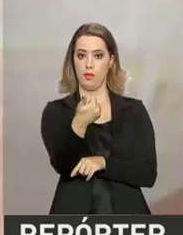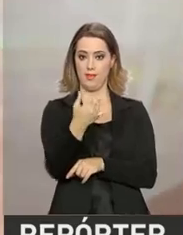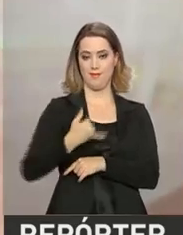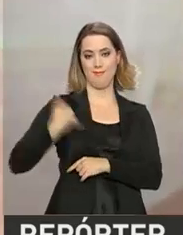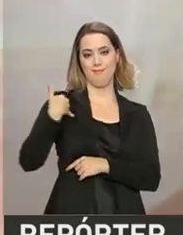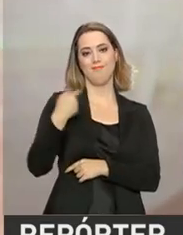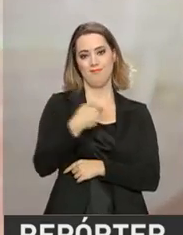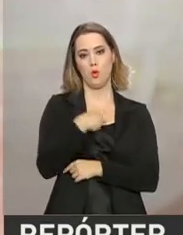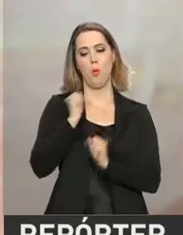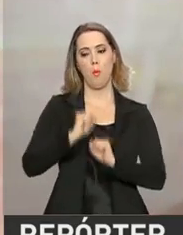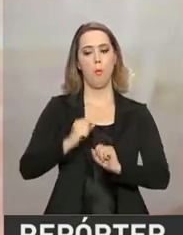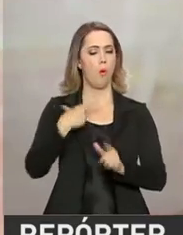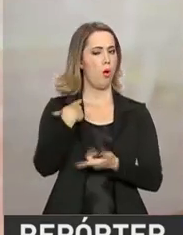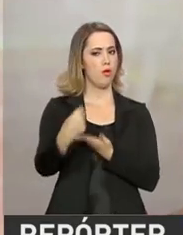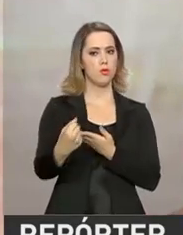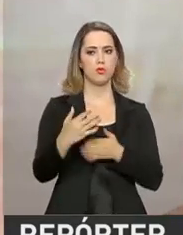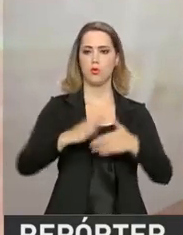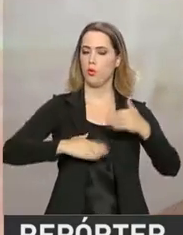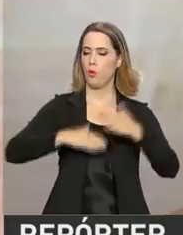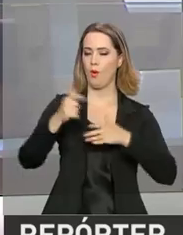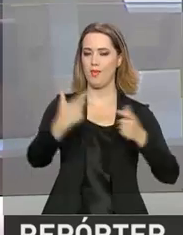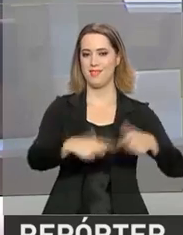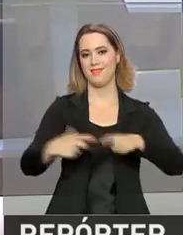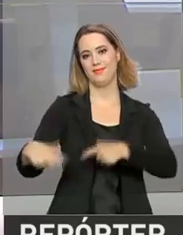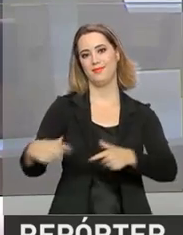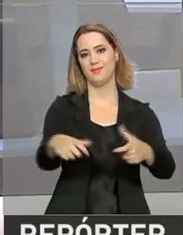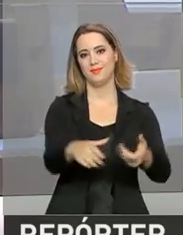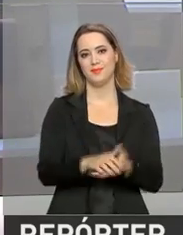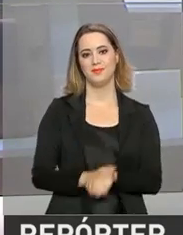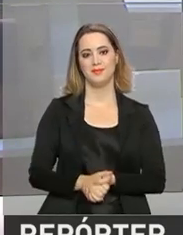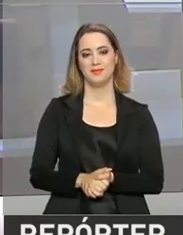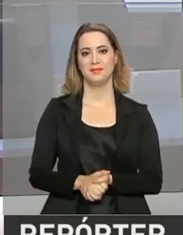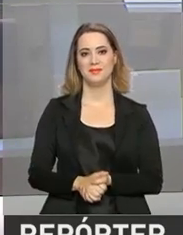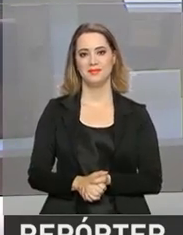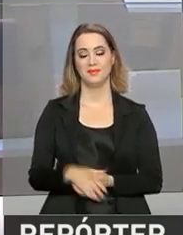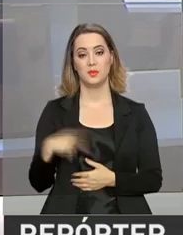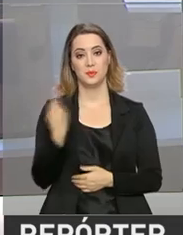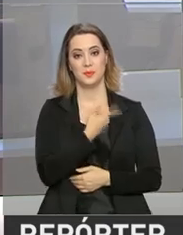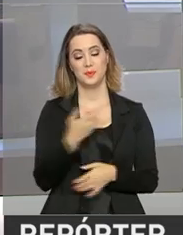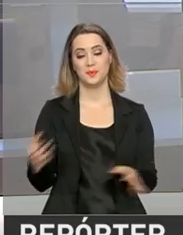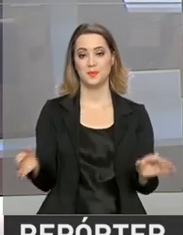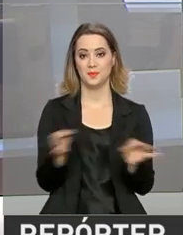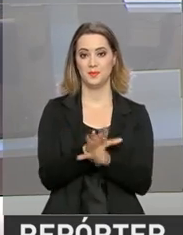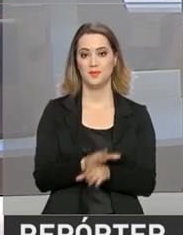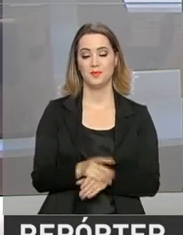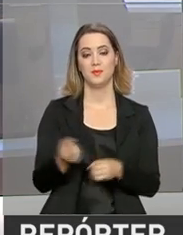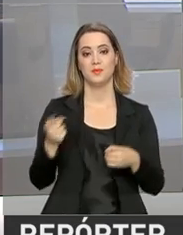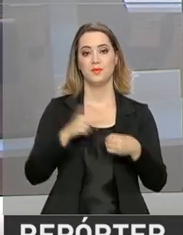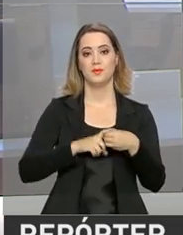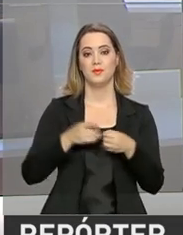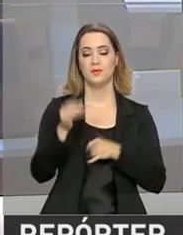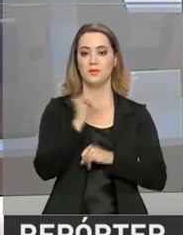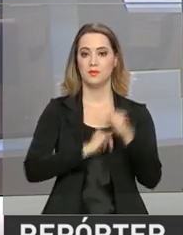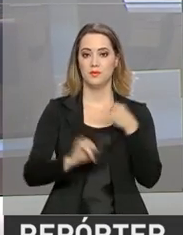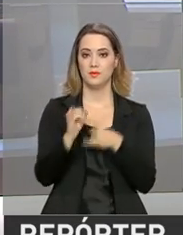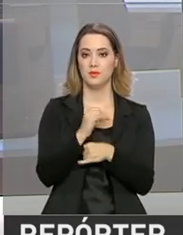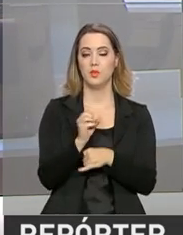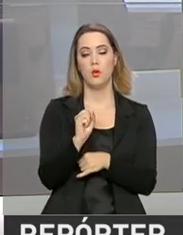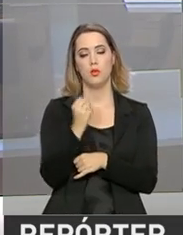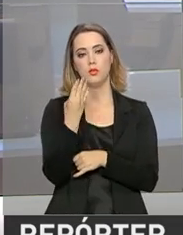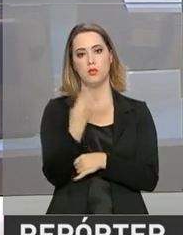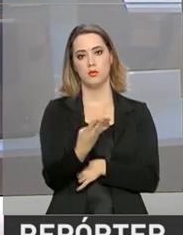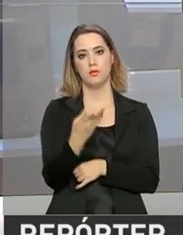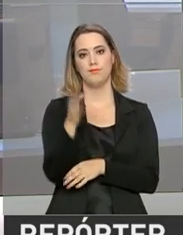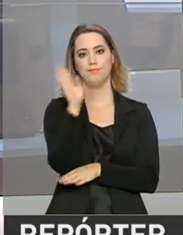sair para todo quant poen BR termina aqui voltamos a qualquer momento com outras informações